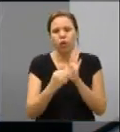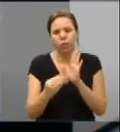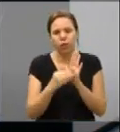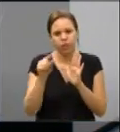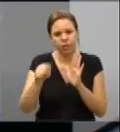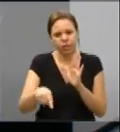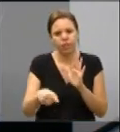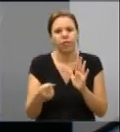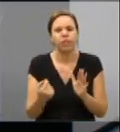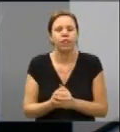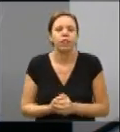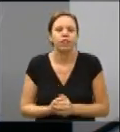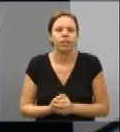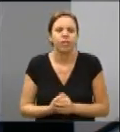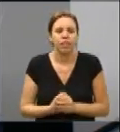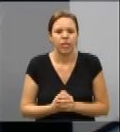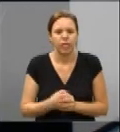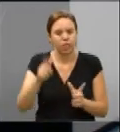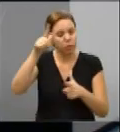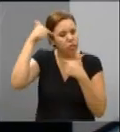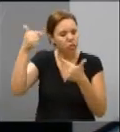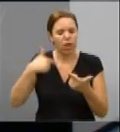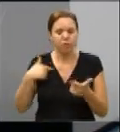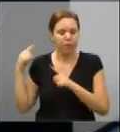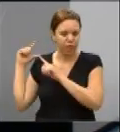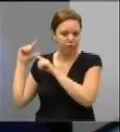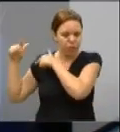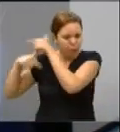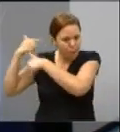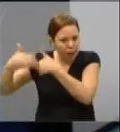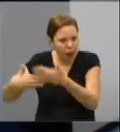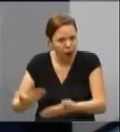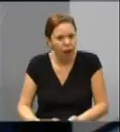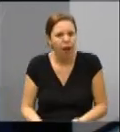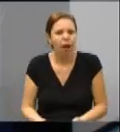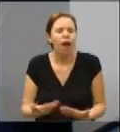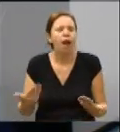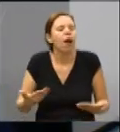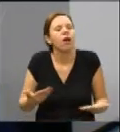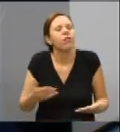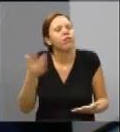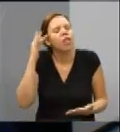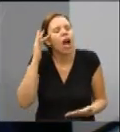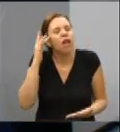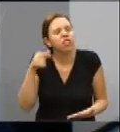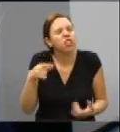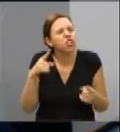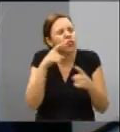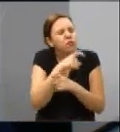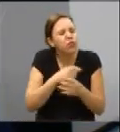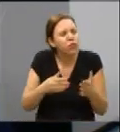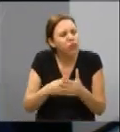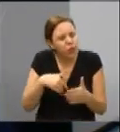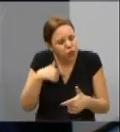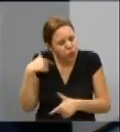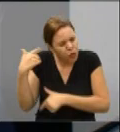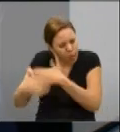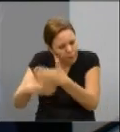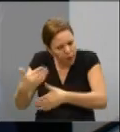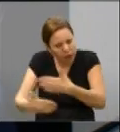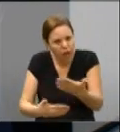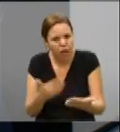esses personagens, que foi assim a minha trajetória. Você sentiu alguma dificuldade nesse